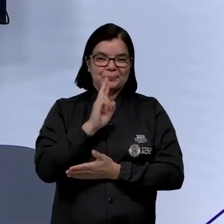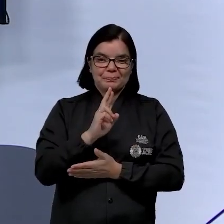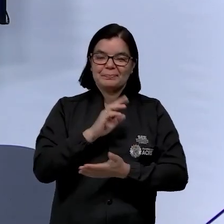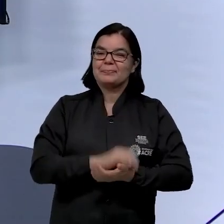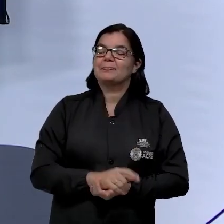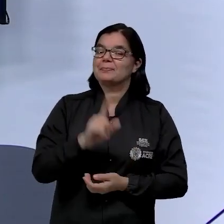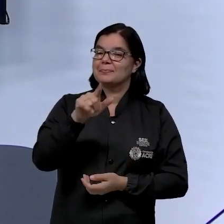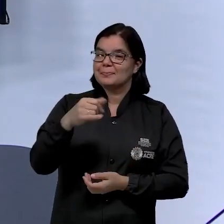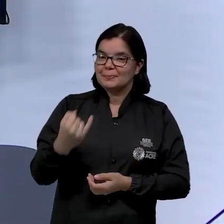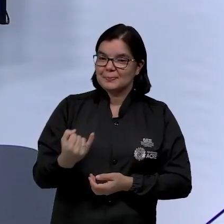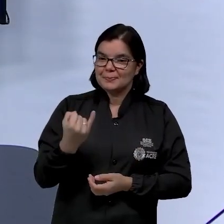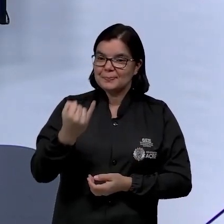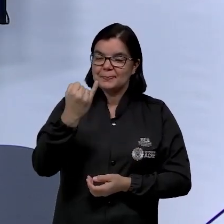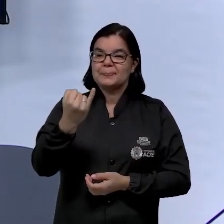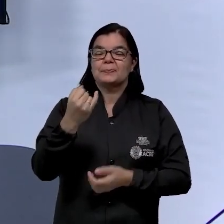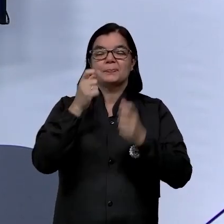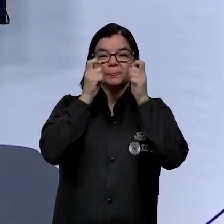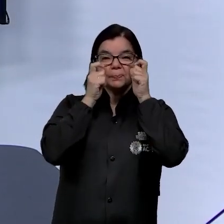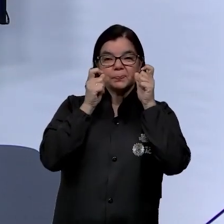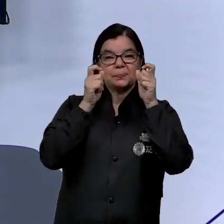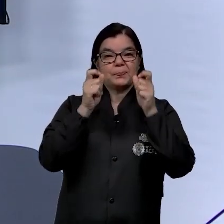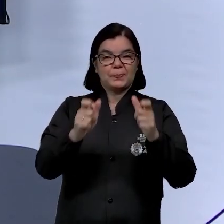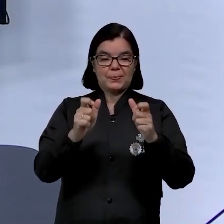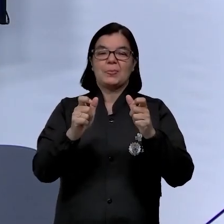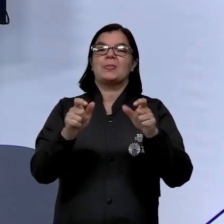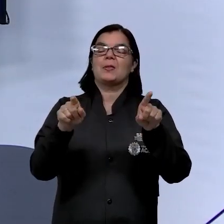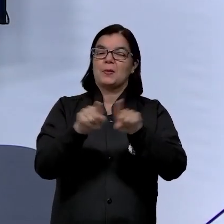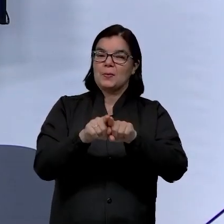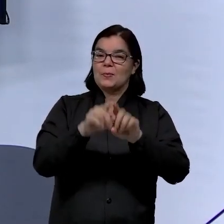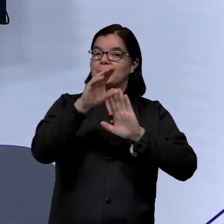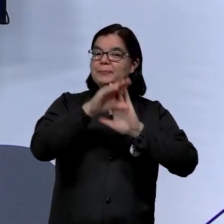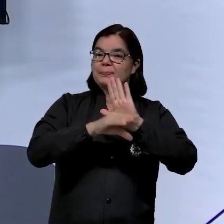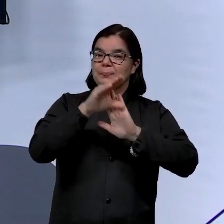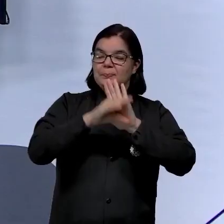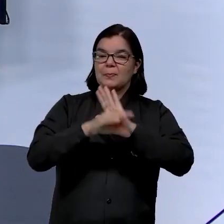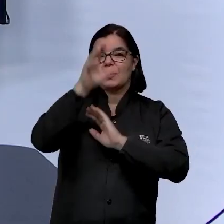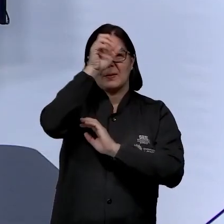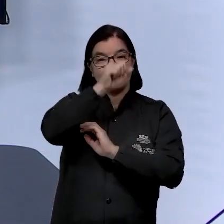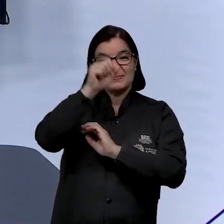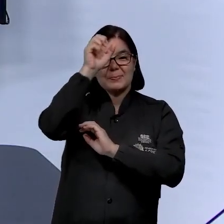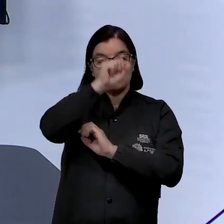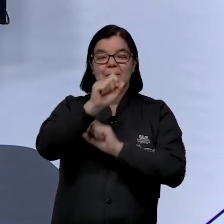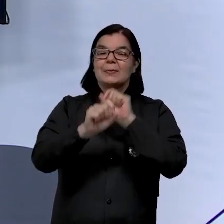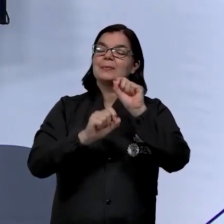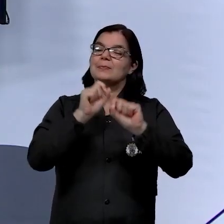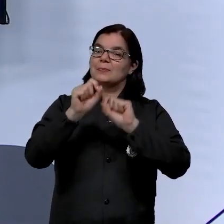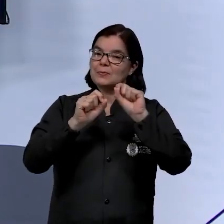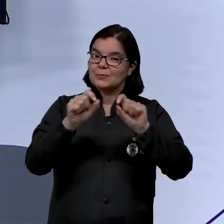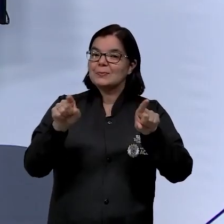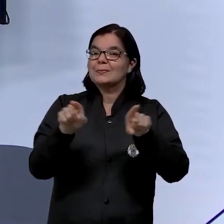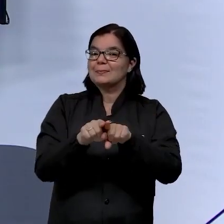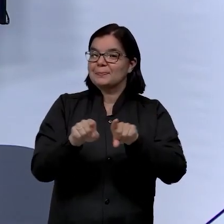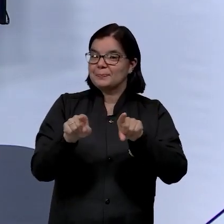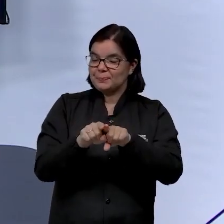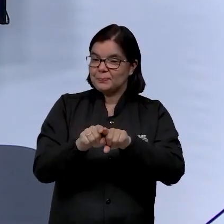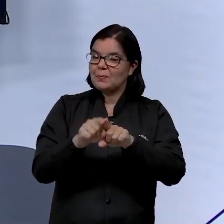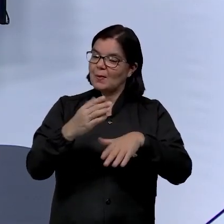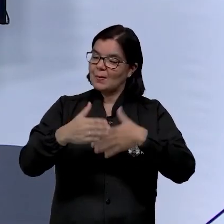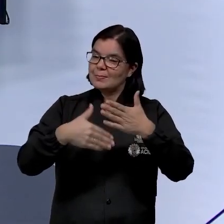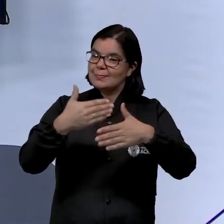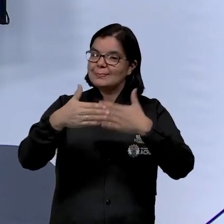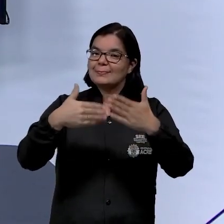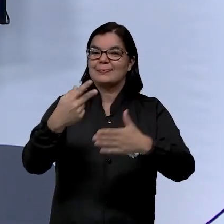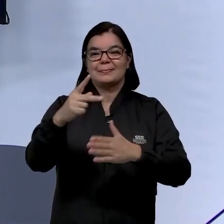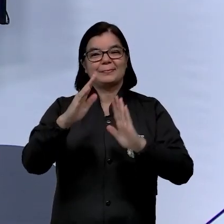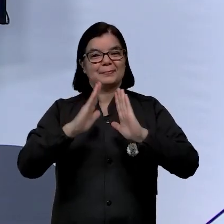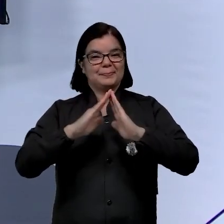Então é importante ficar com a atenção ligada aqui no nosso conteúdo para aprender um pouco mais e, inclusive, desenvolver aí na